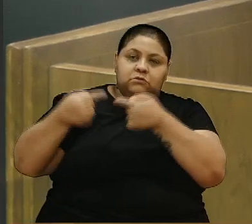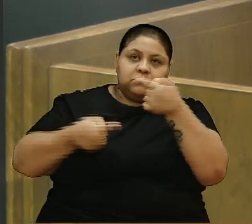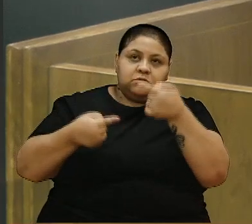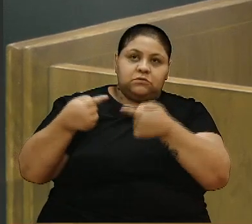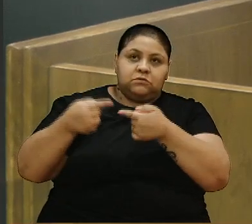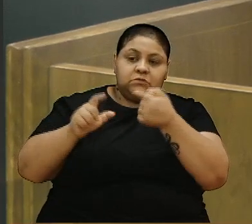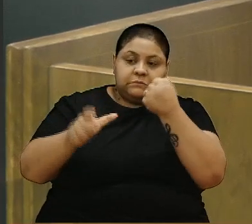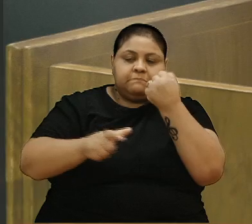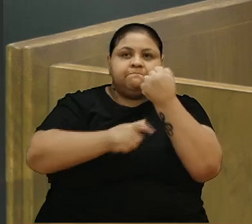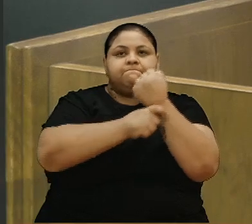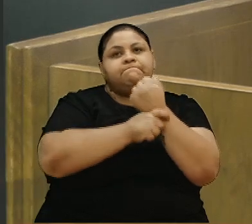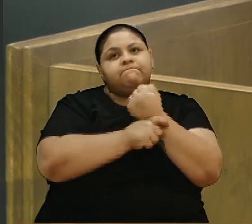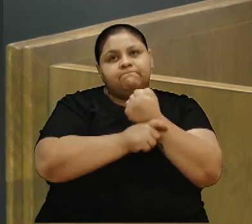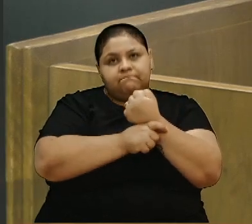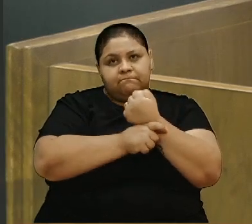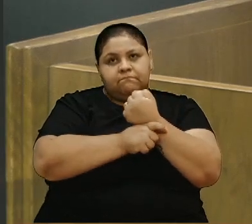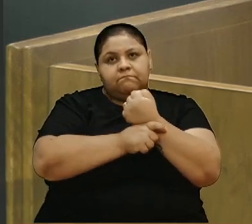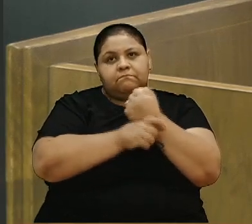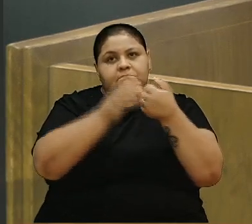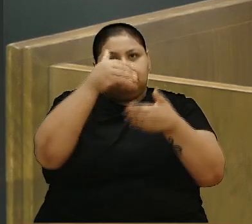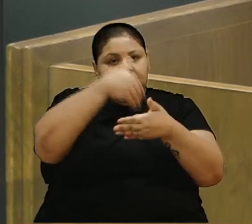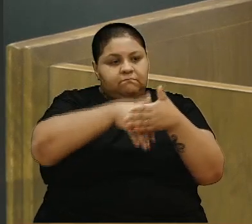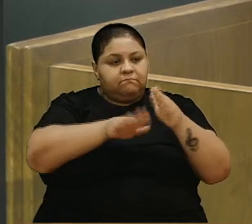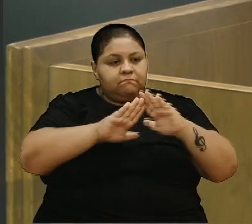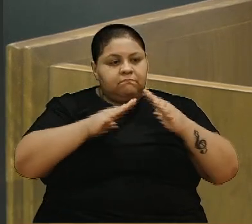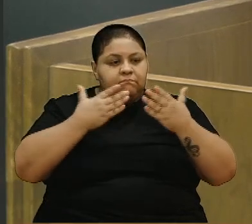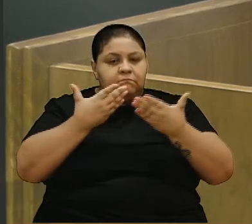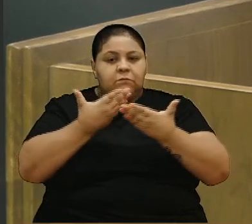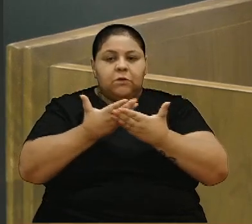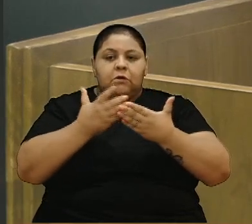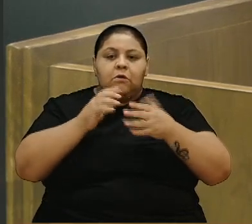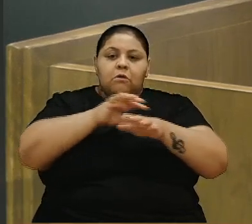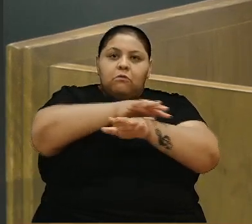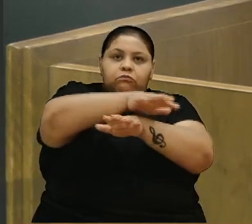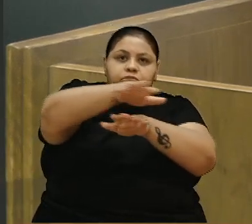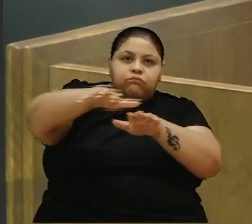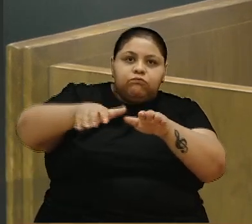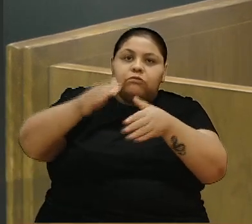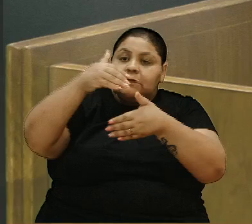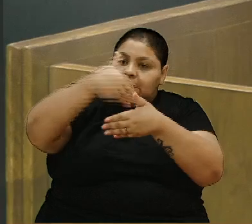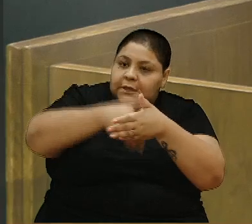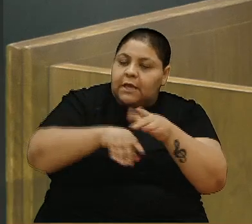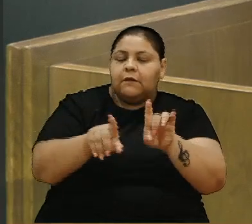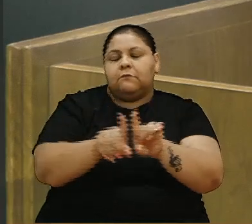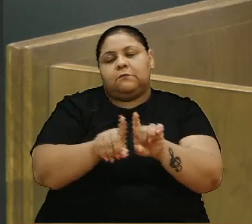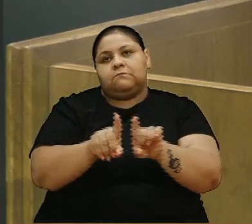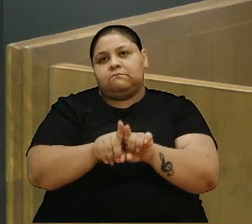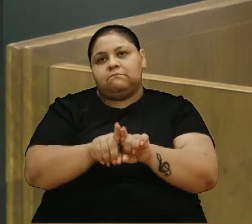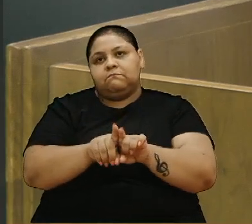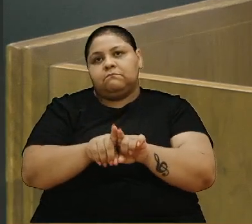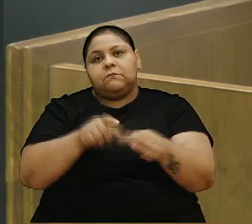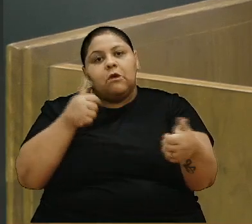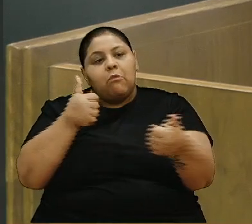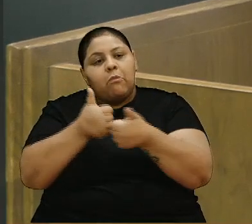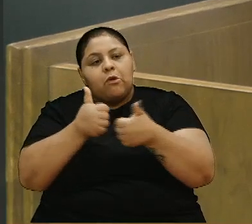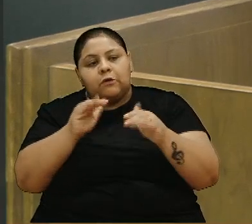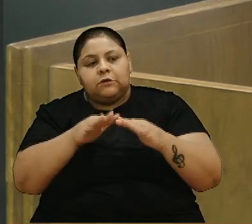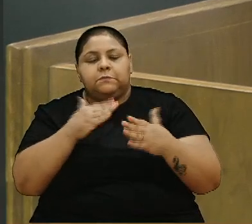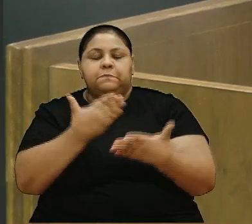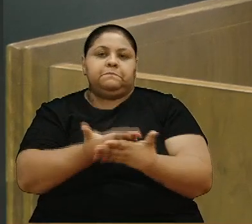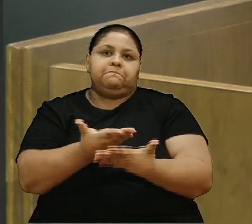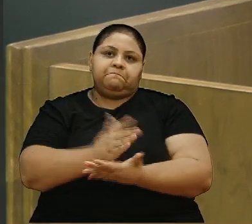da segurança nas escolas, ao redor das escolas, dentro das escolas, próximos às